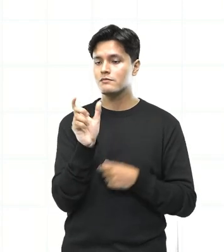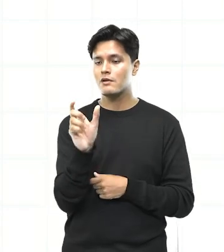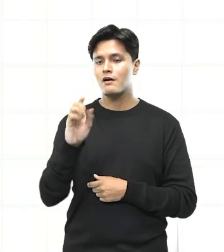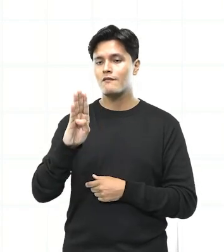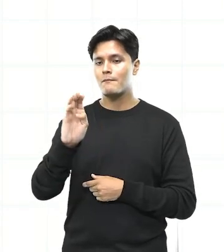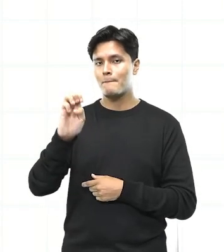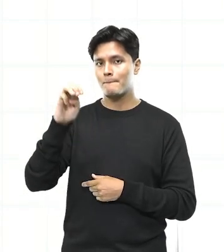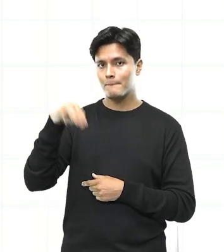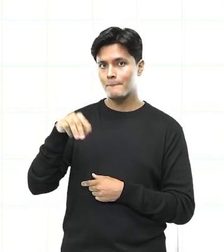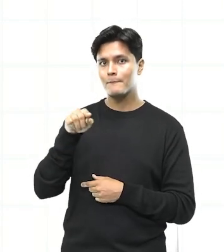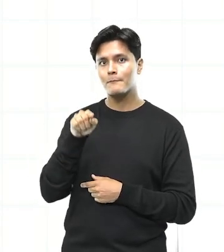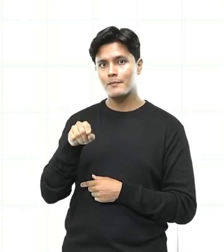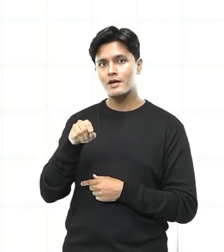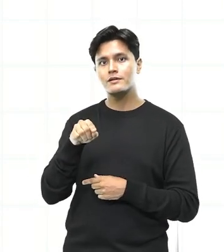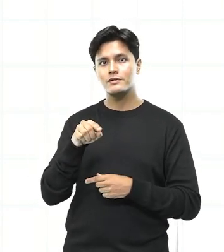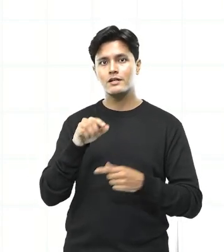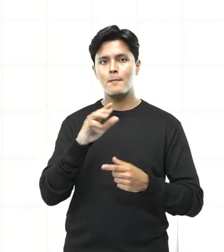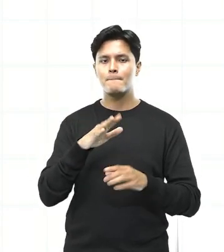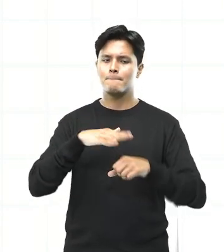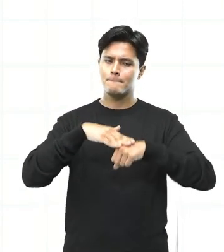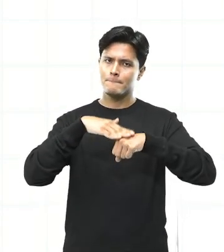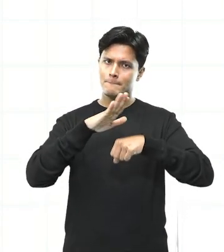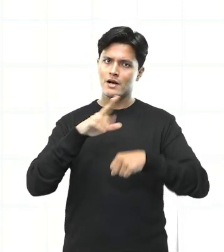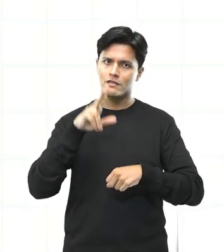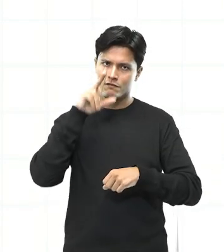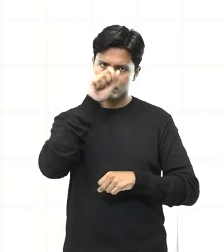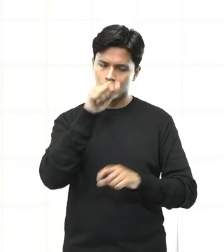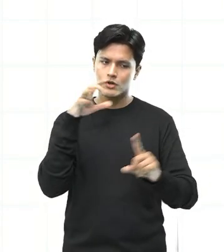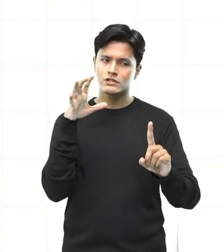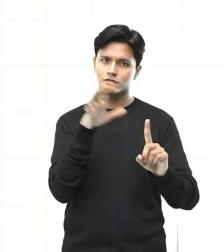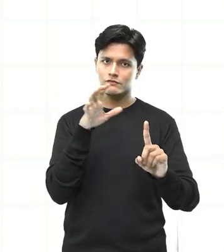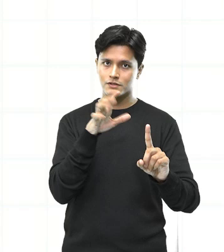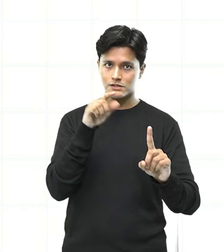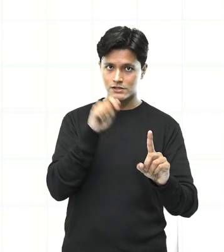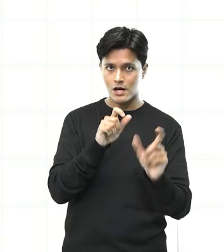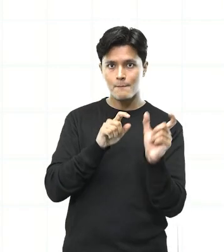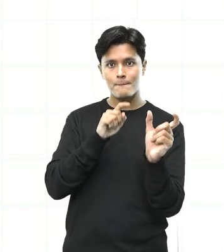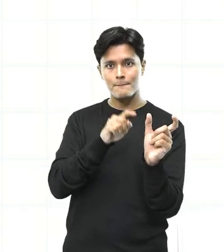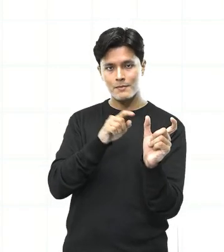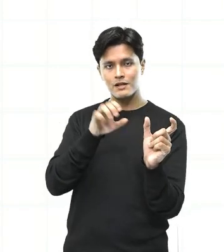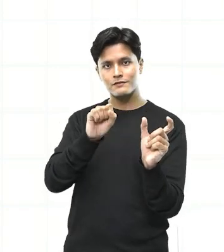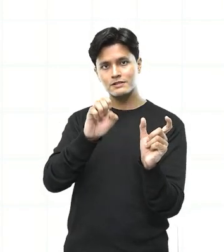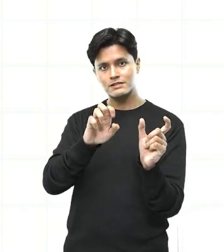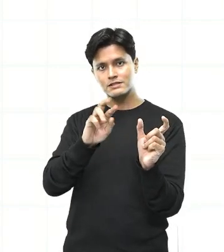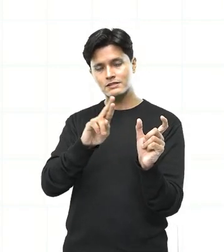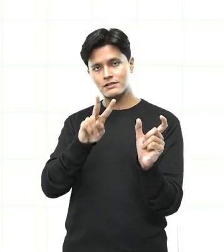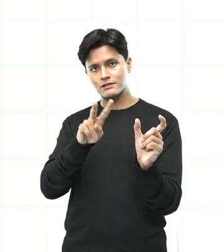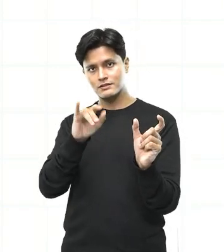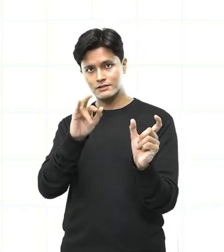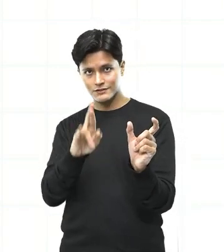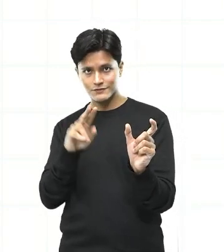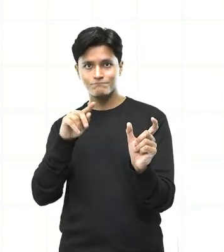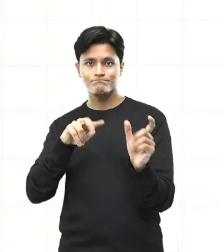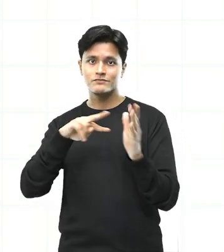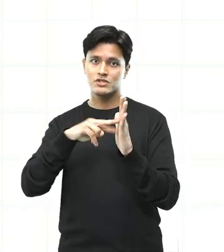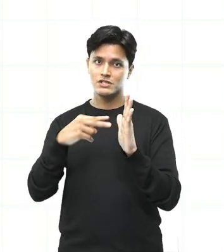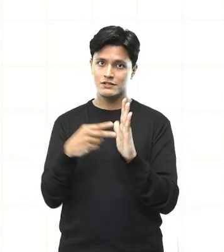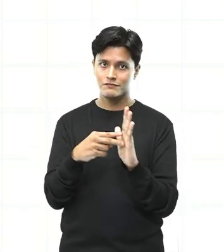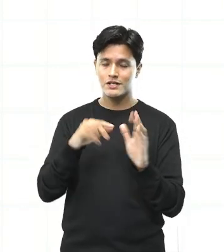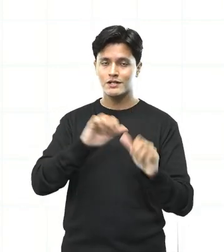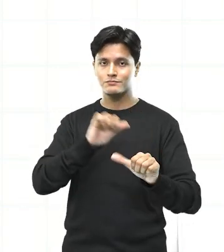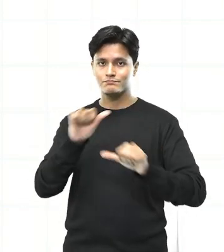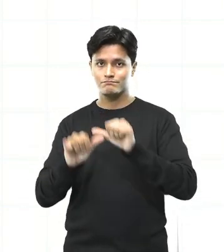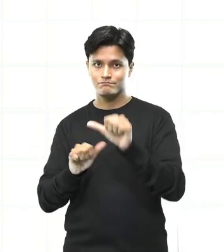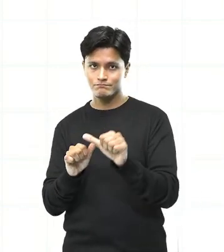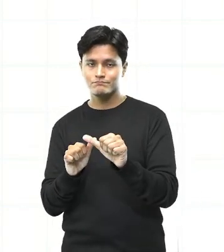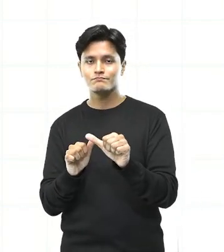essa intensificação. Então, não esqueçam, a palavra que modifica o sentido do verbo, né,